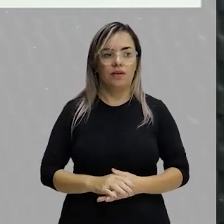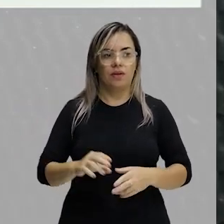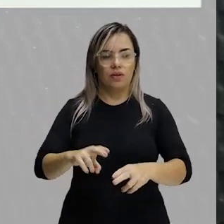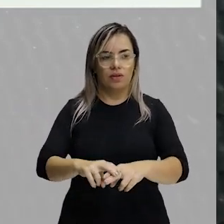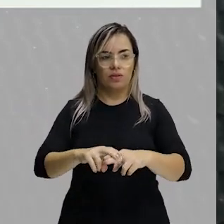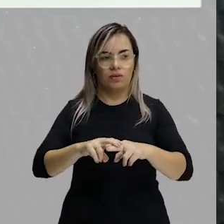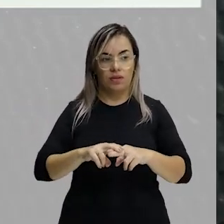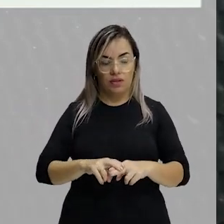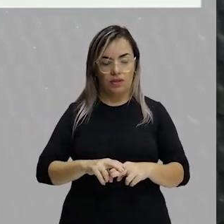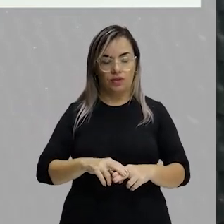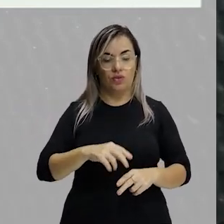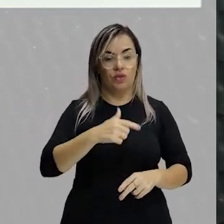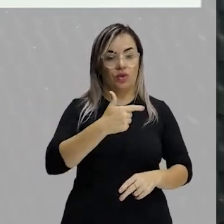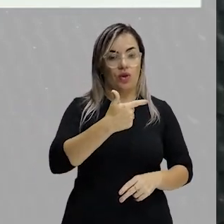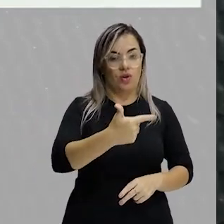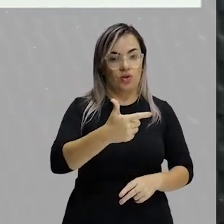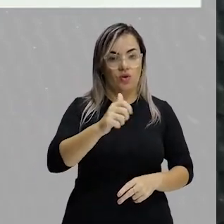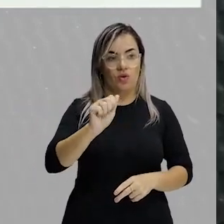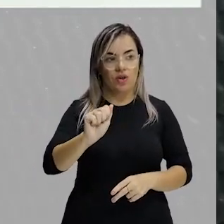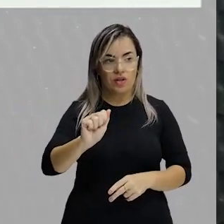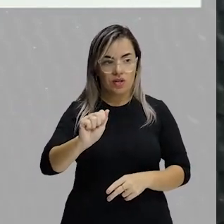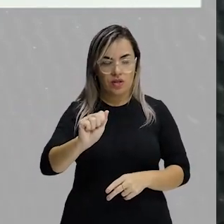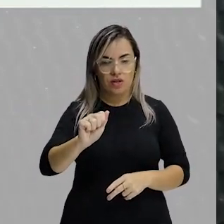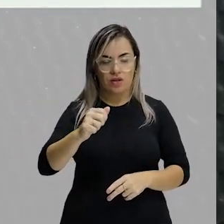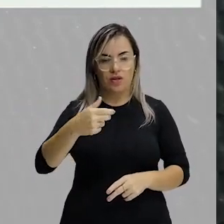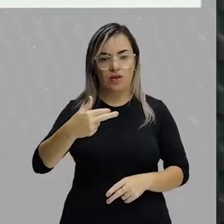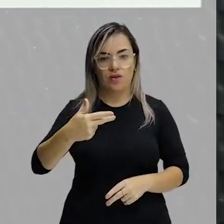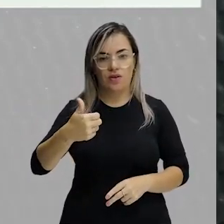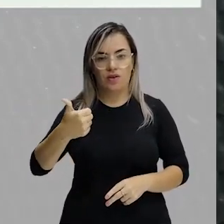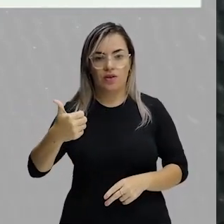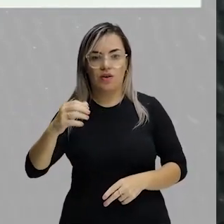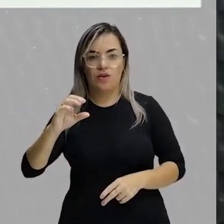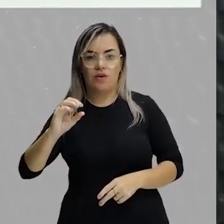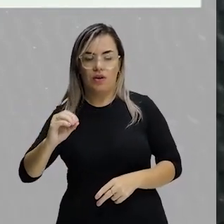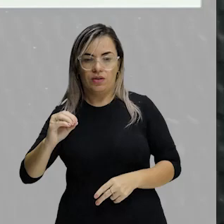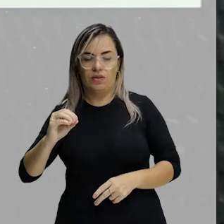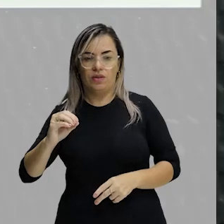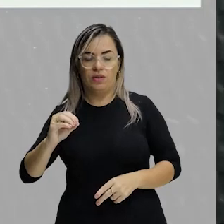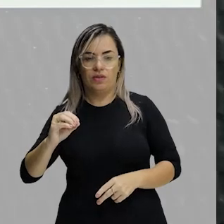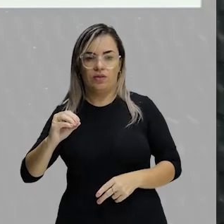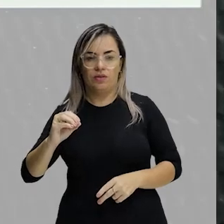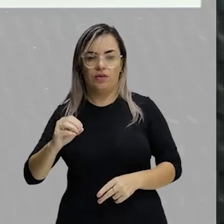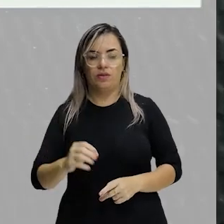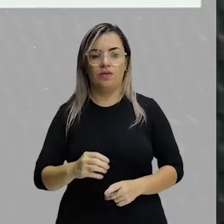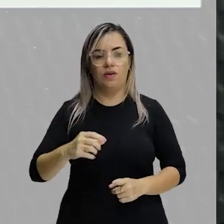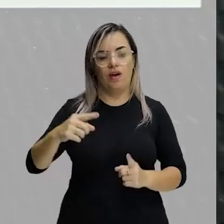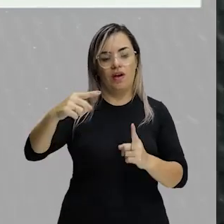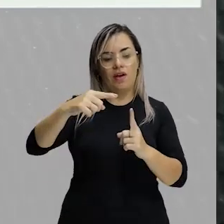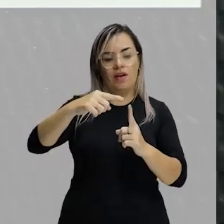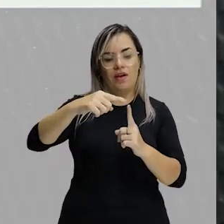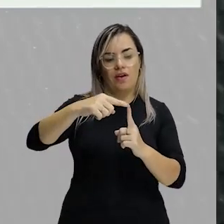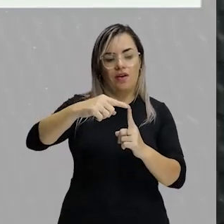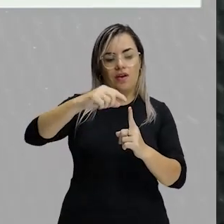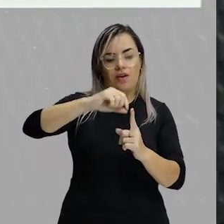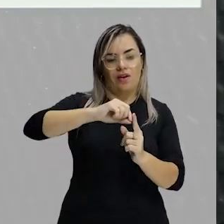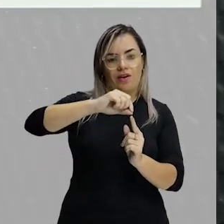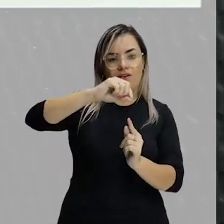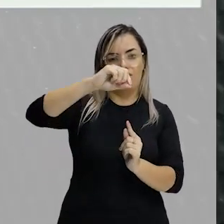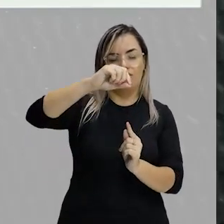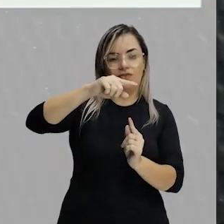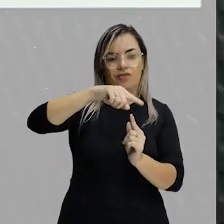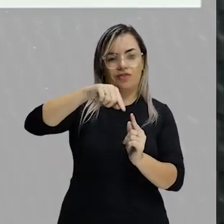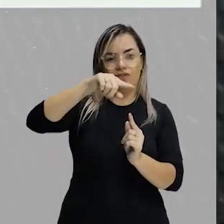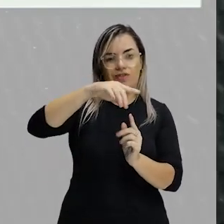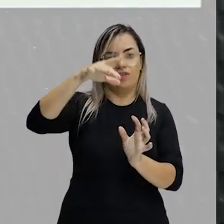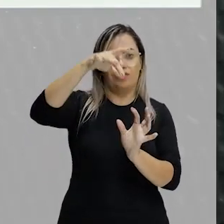2A vale 10. Tá? O eixo real é a distância entre os vértices. Ora, se 2A é igual a 10, eu